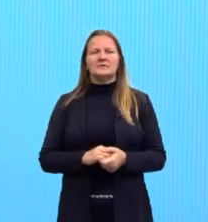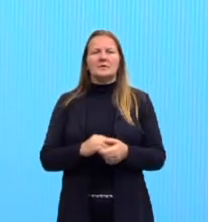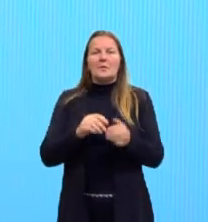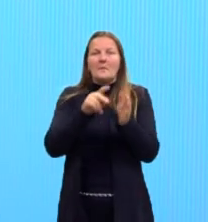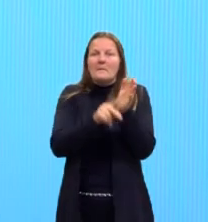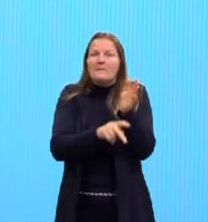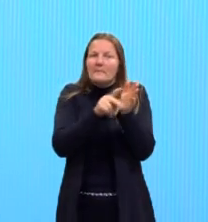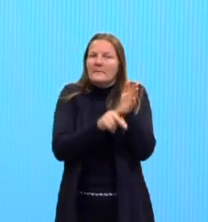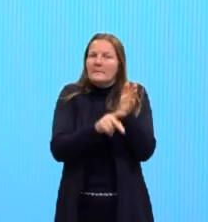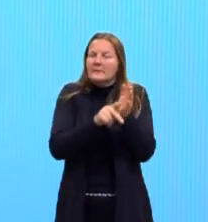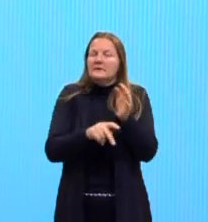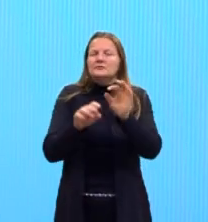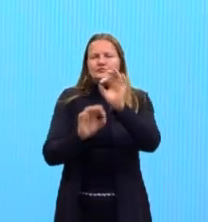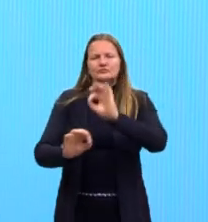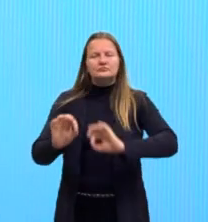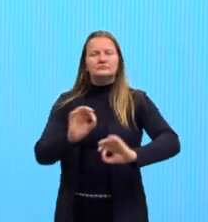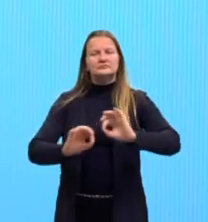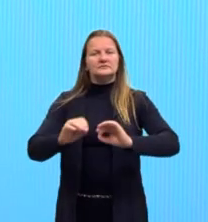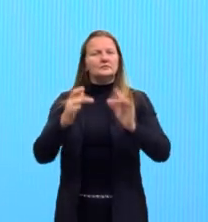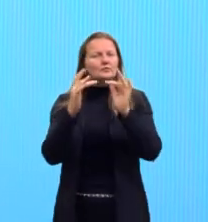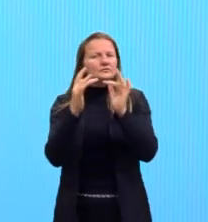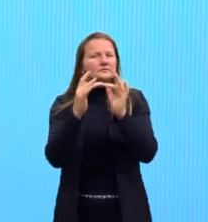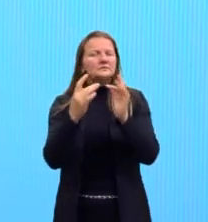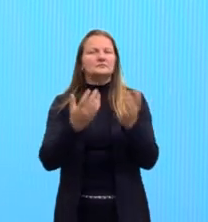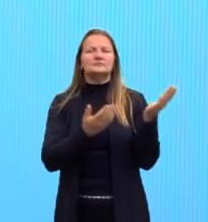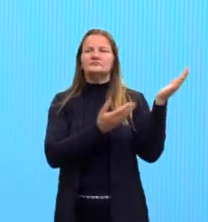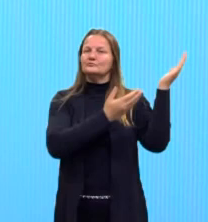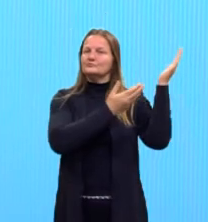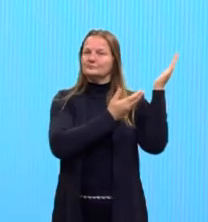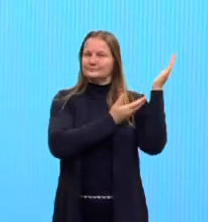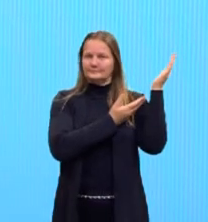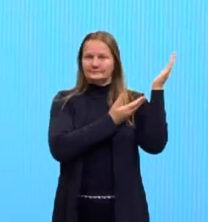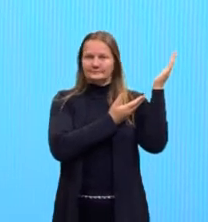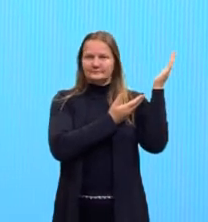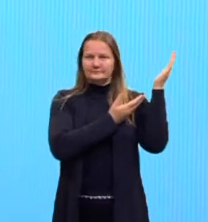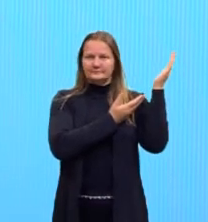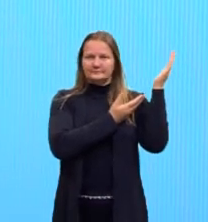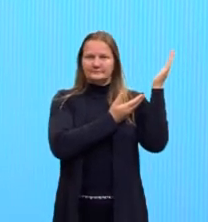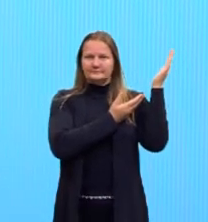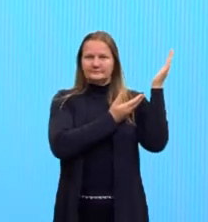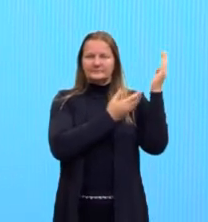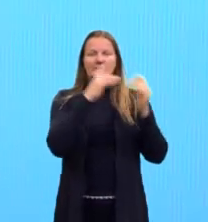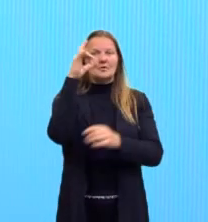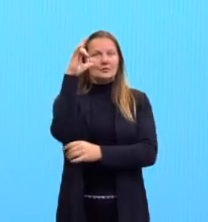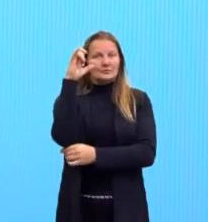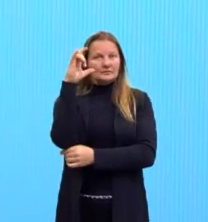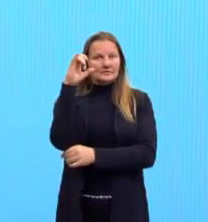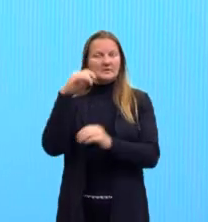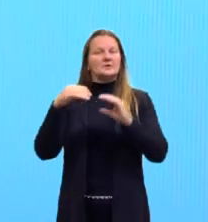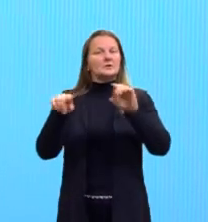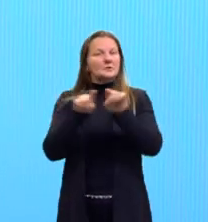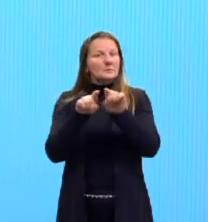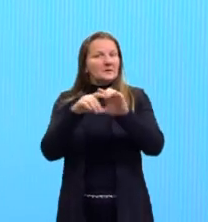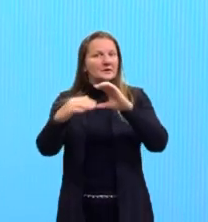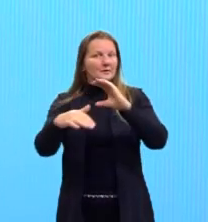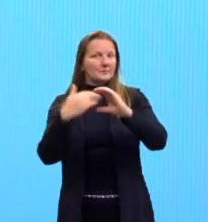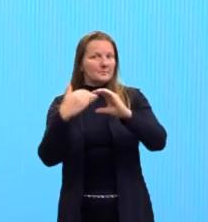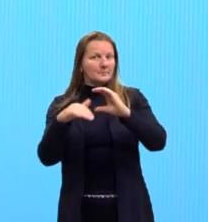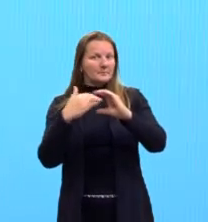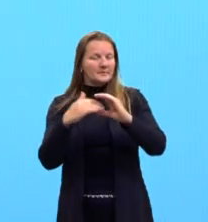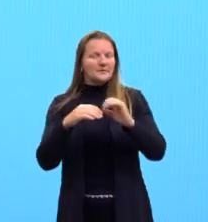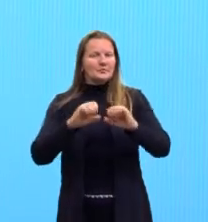ano para fazer essa prova entre em contato tá liso meu meus contatos né o Instagram e o e-mail Né